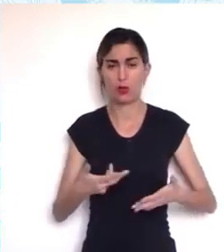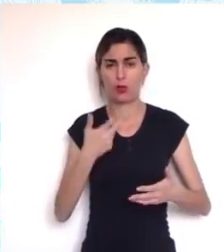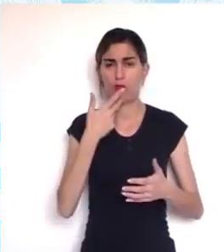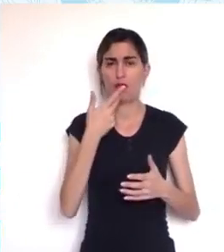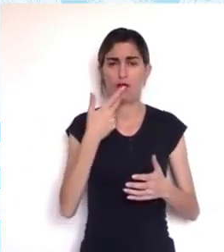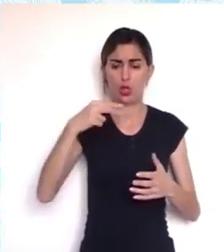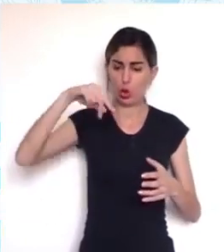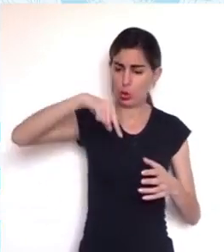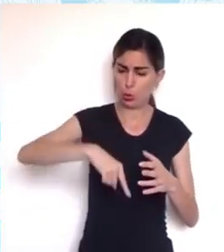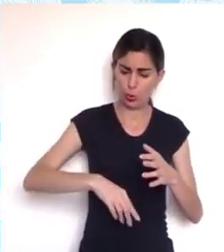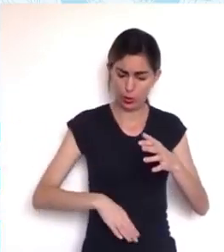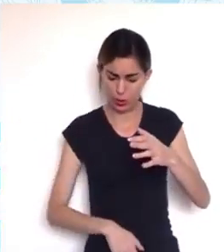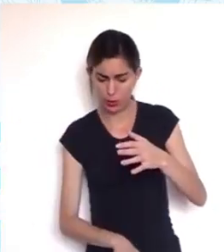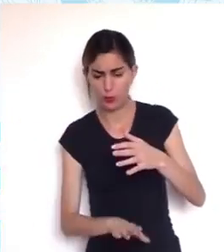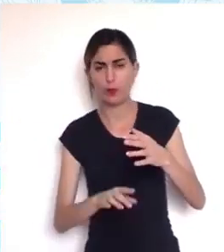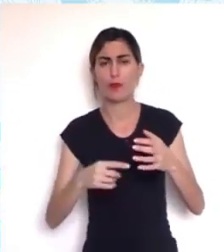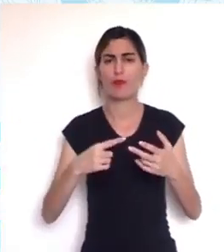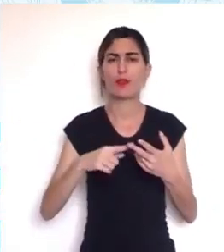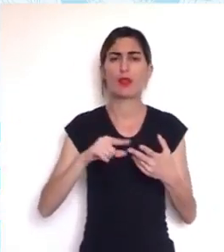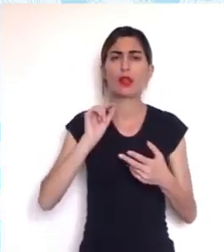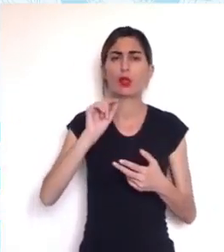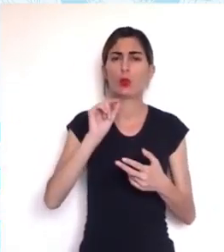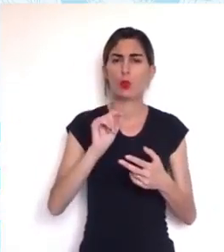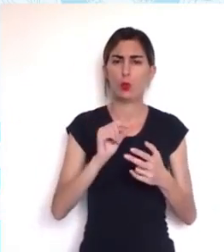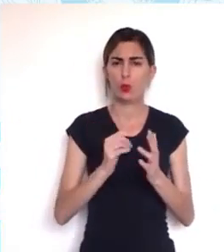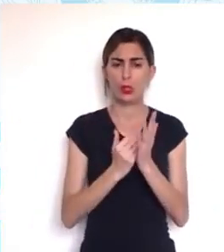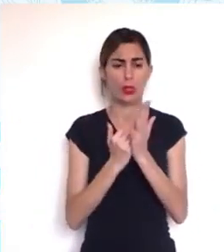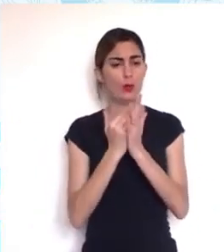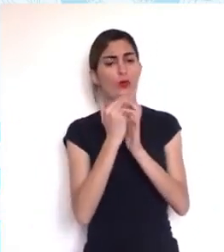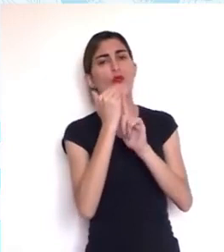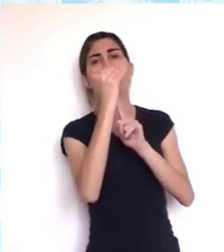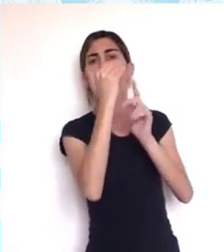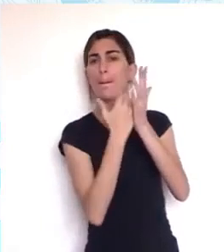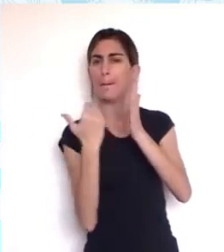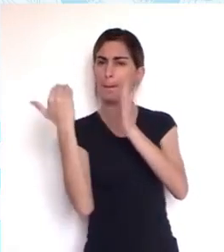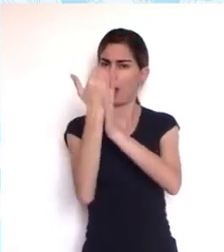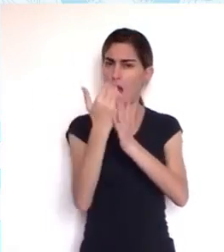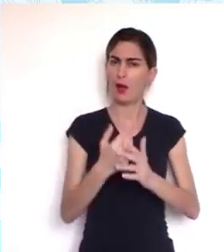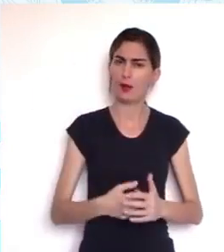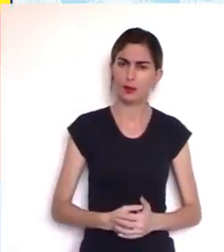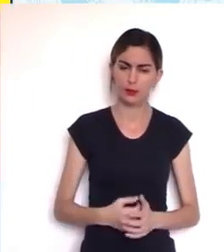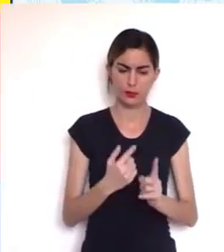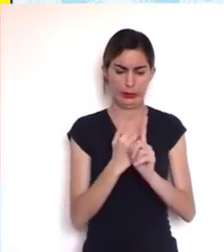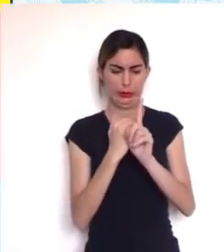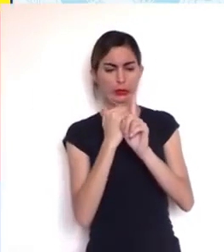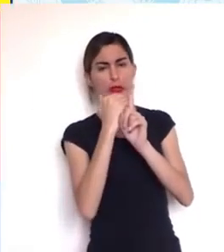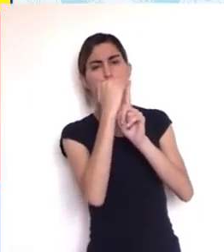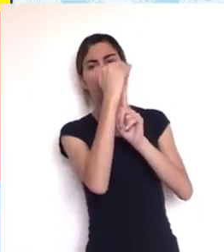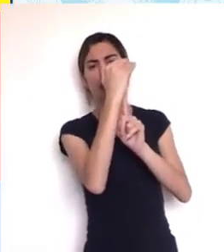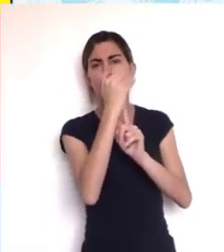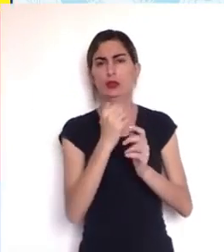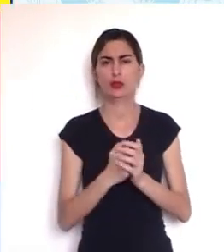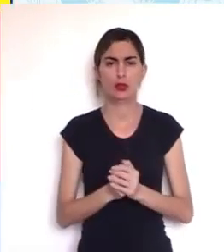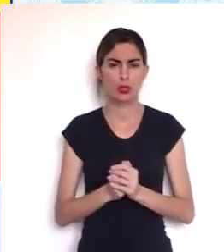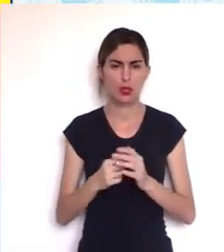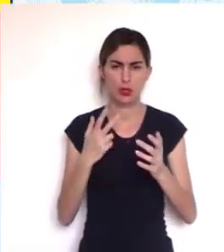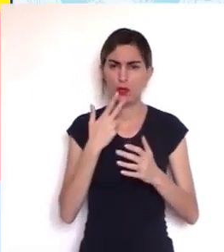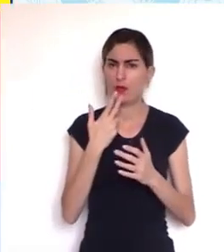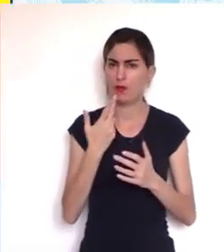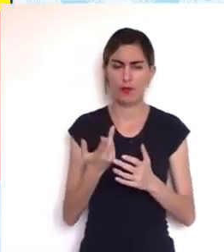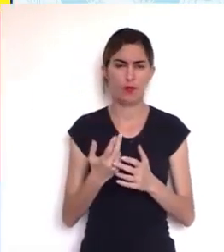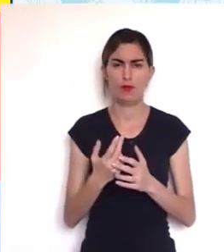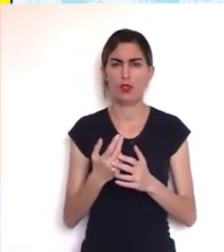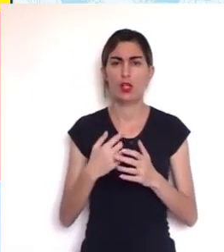se vai falar do núcleo interno, a temperatura ainda é muito maior. Vejam que a profundidade aumentou, eu não estou mais falando agora